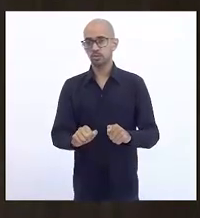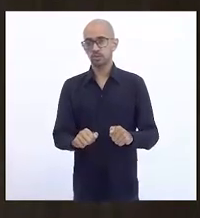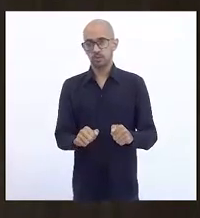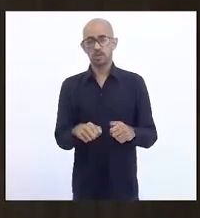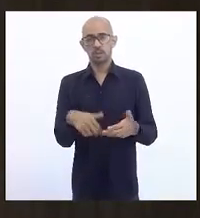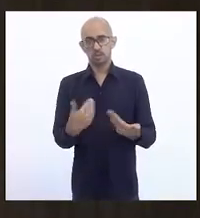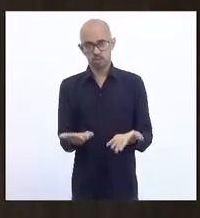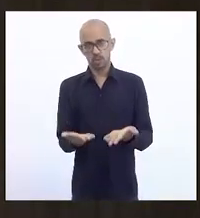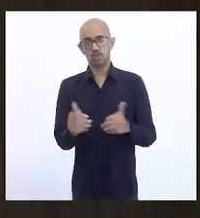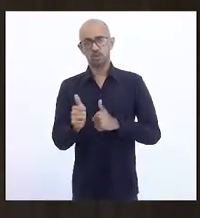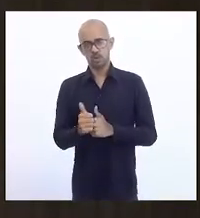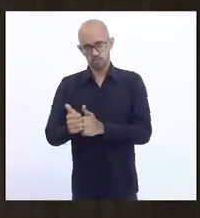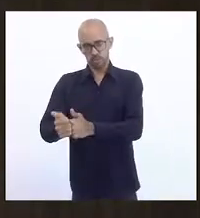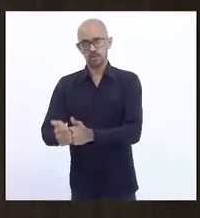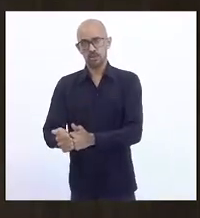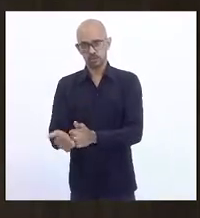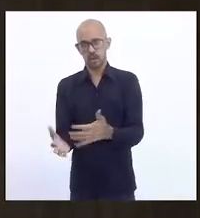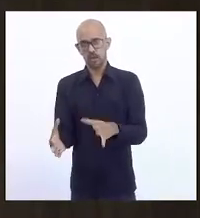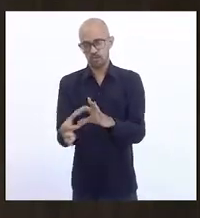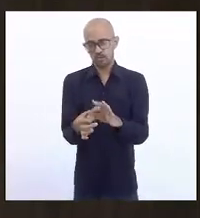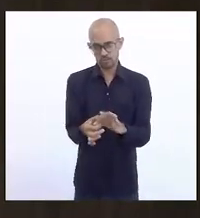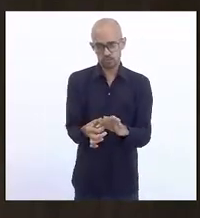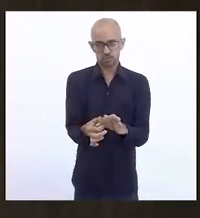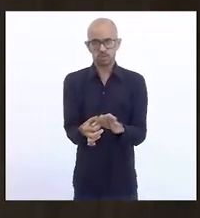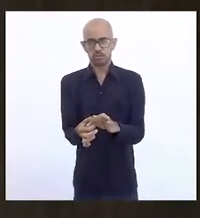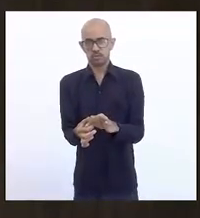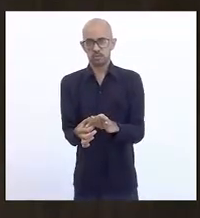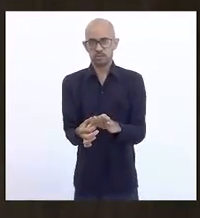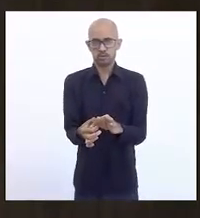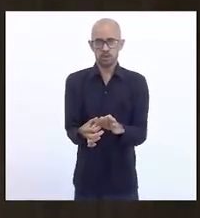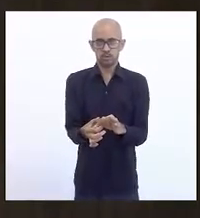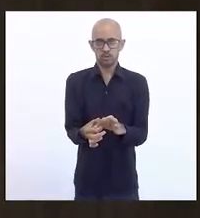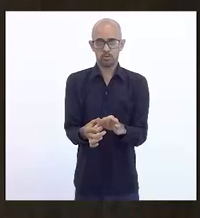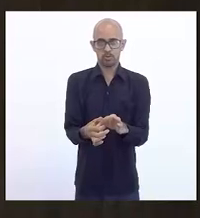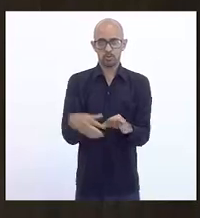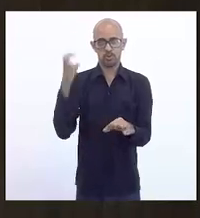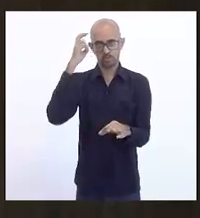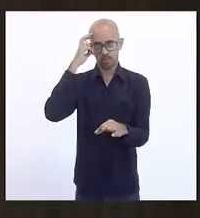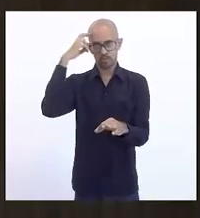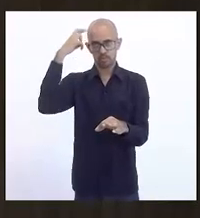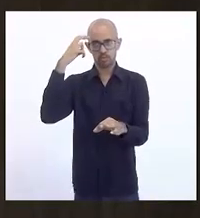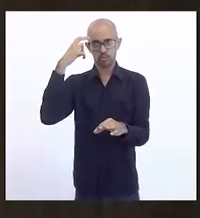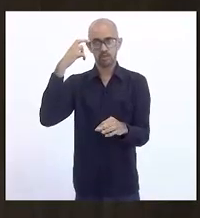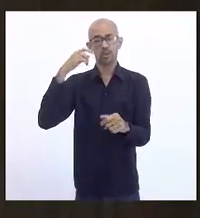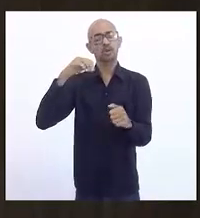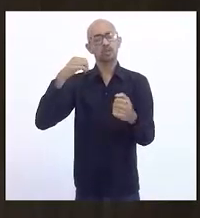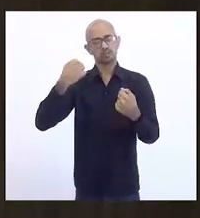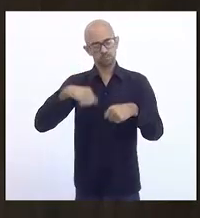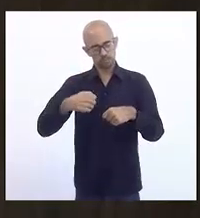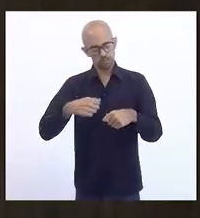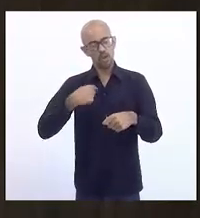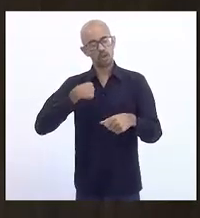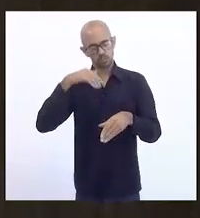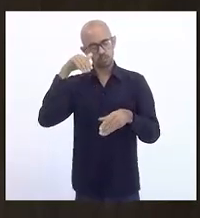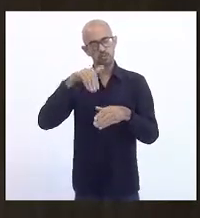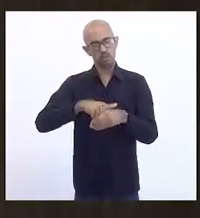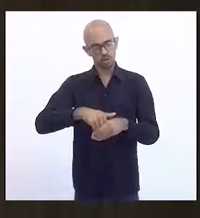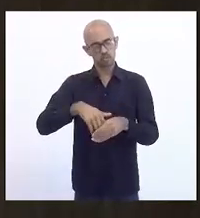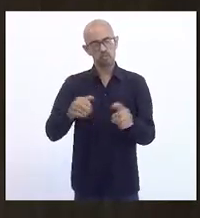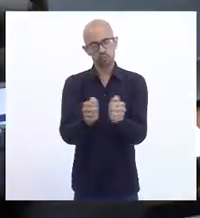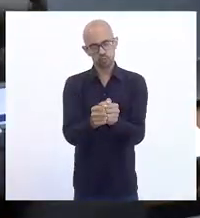a pauta da fusão a partir da perspectiva da pauta da cultura, não tem como parecer não ser favorável votando com o